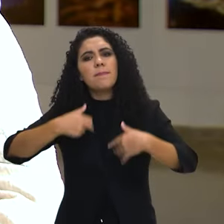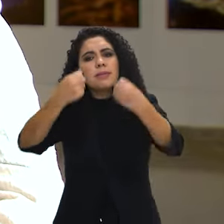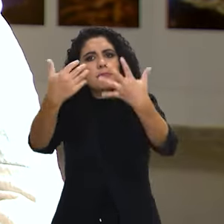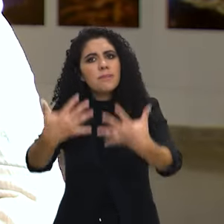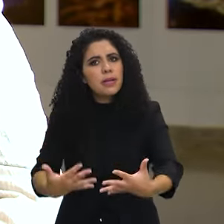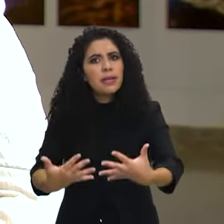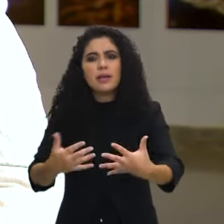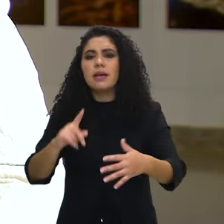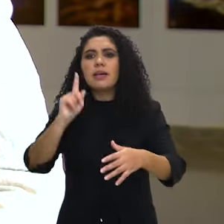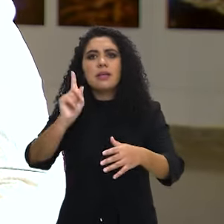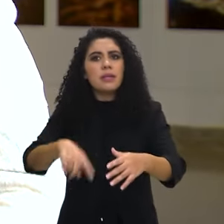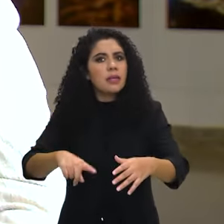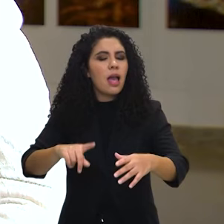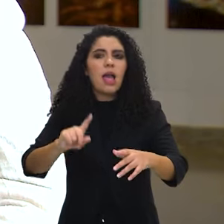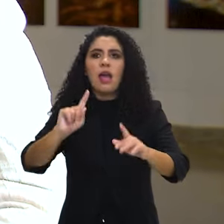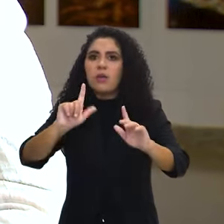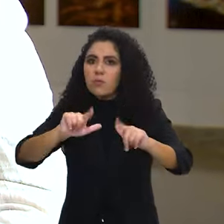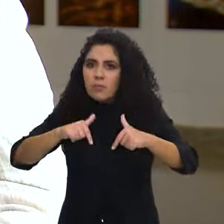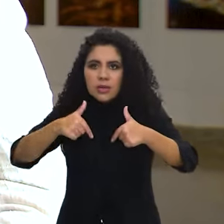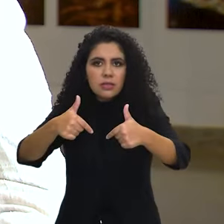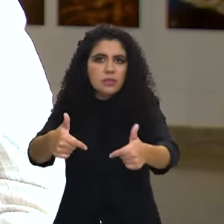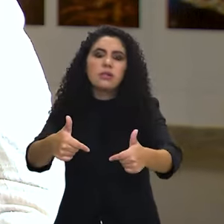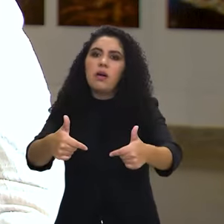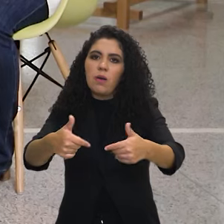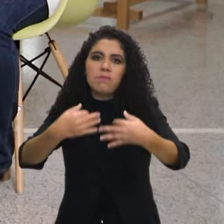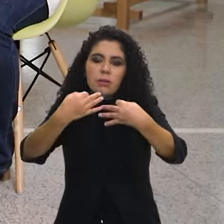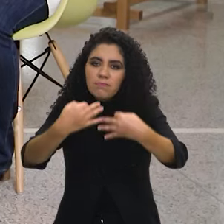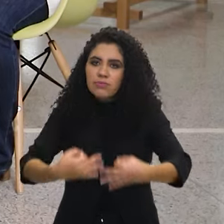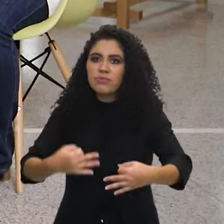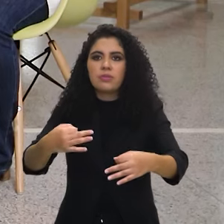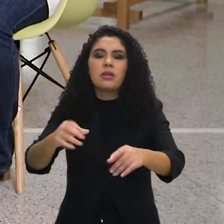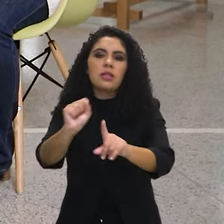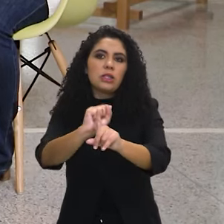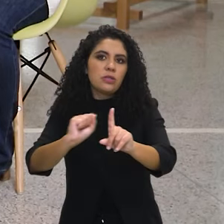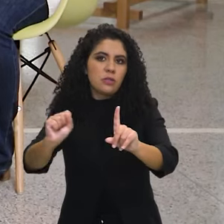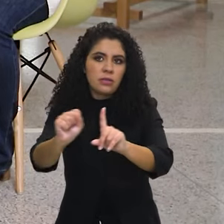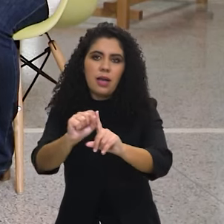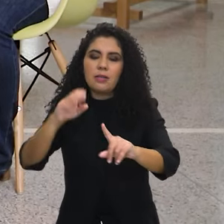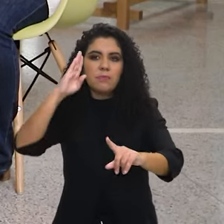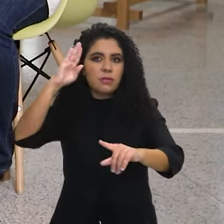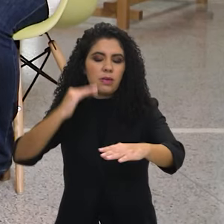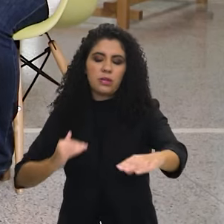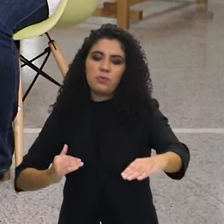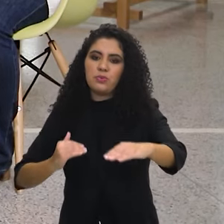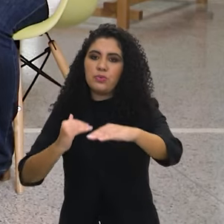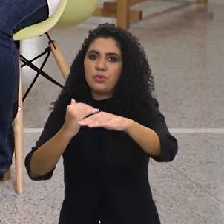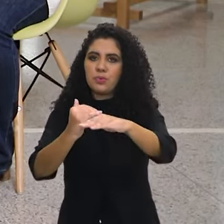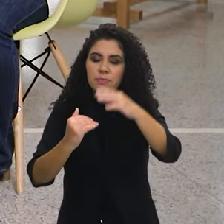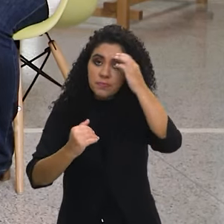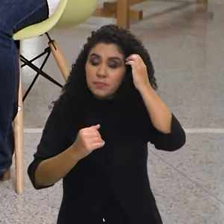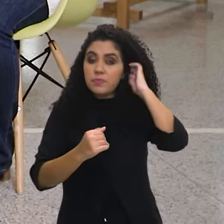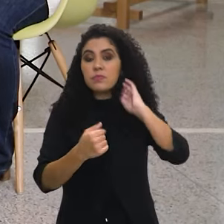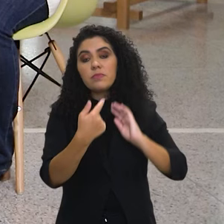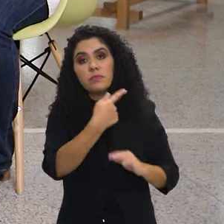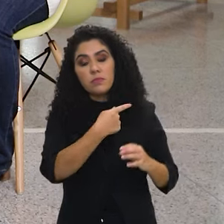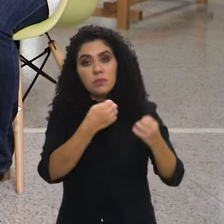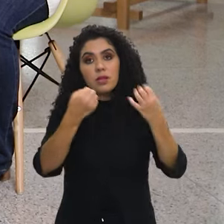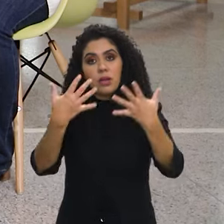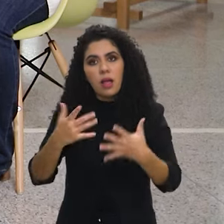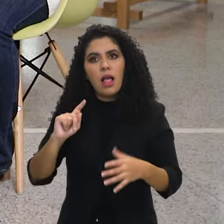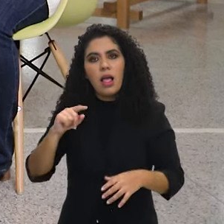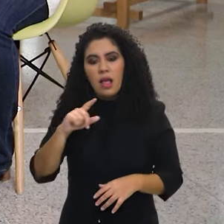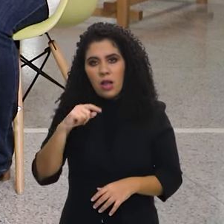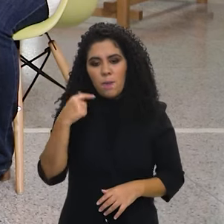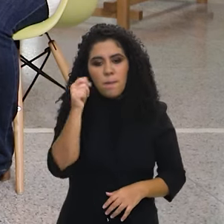uma ato civilizatório da humanidade a igualdade entre homens e mulheres isso sem contar que a gente trabalha mais